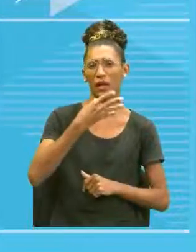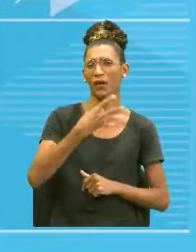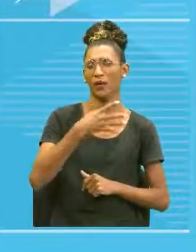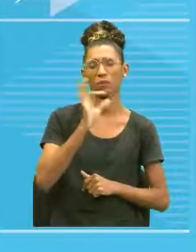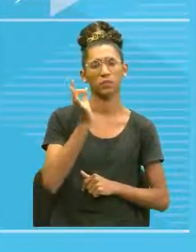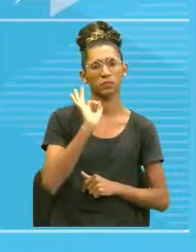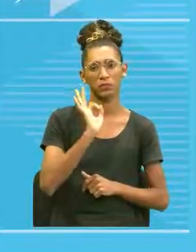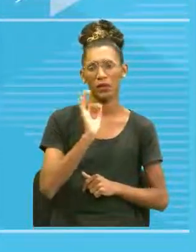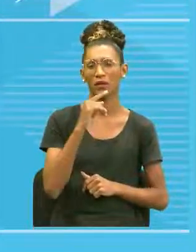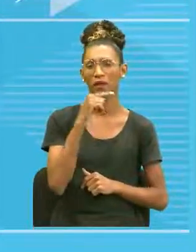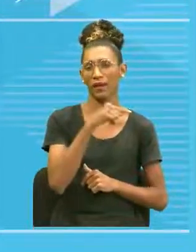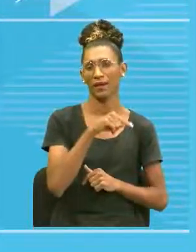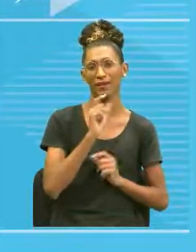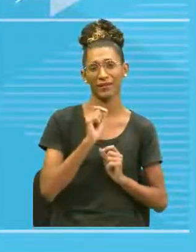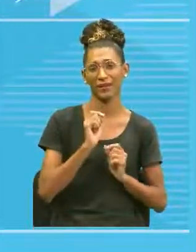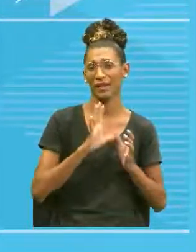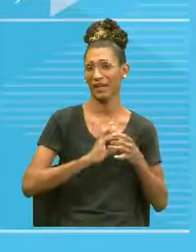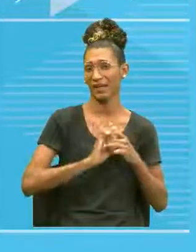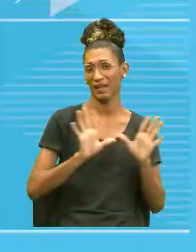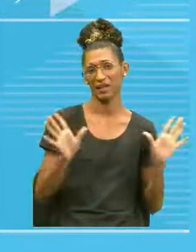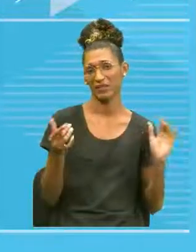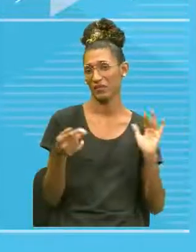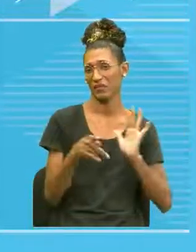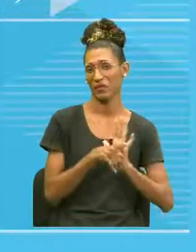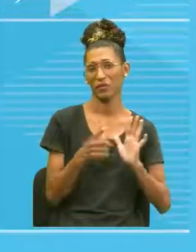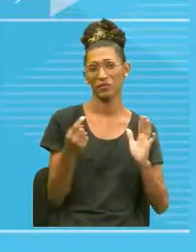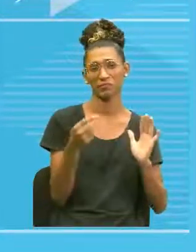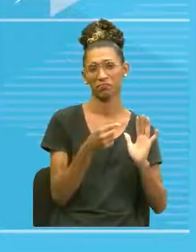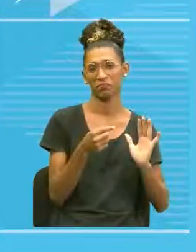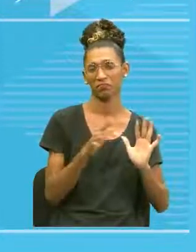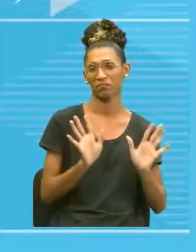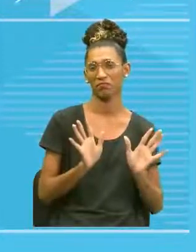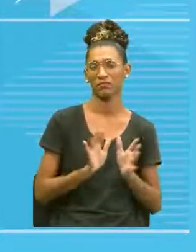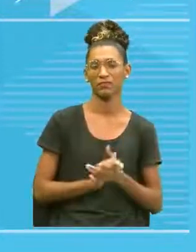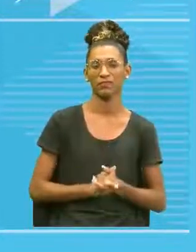não ele é uma forma impessoal